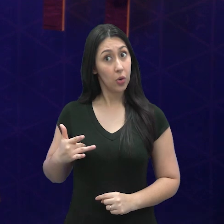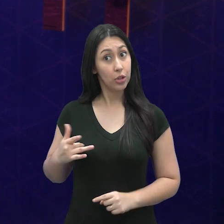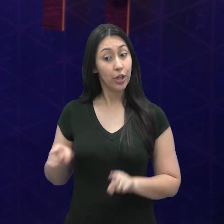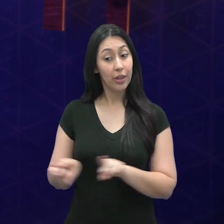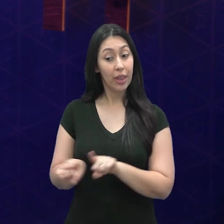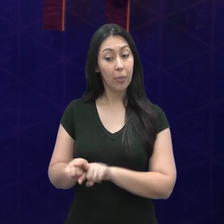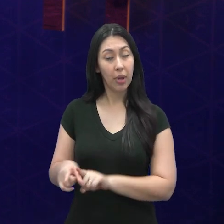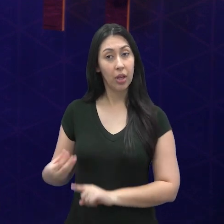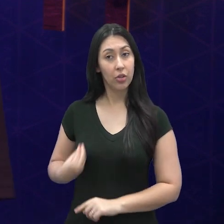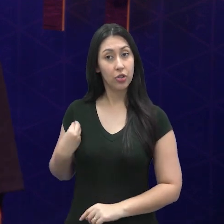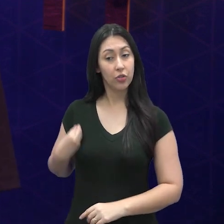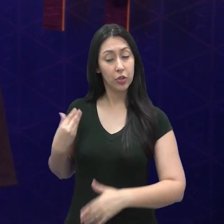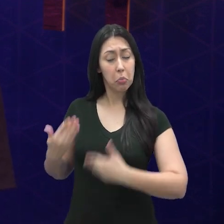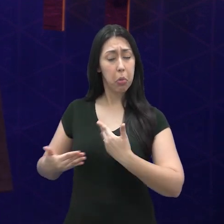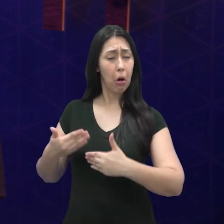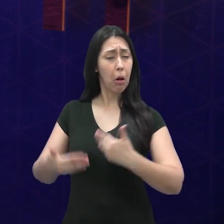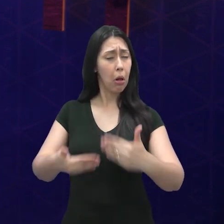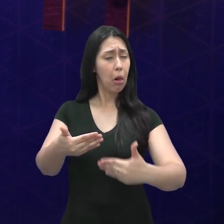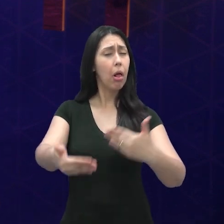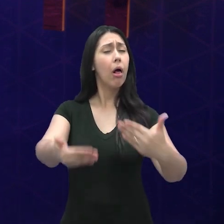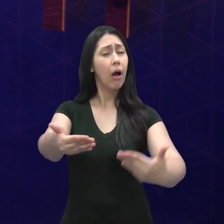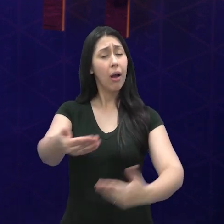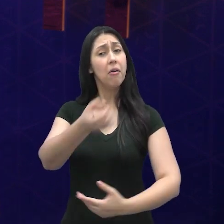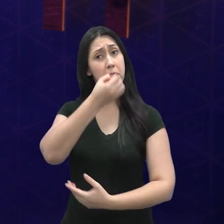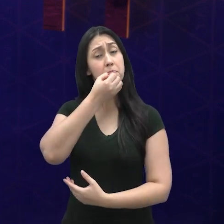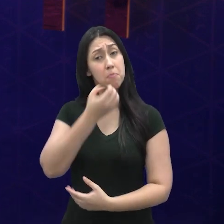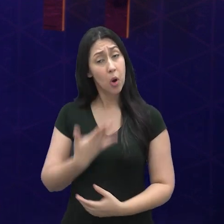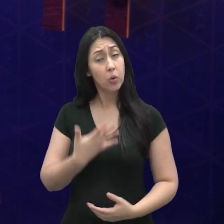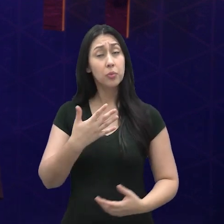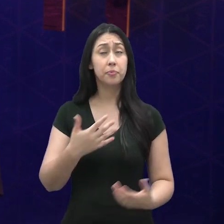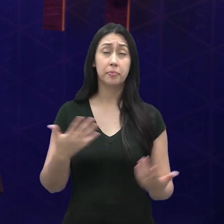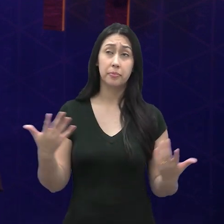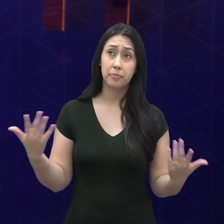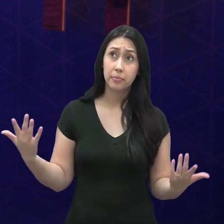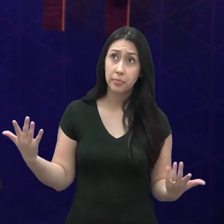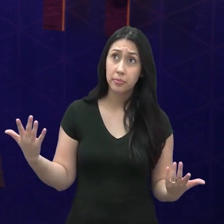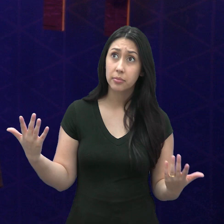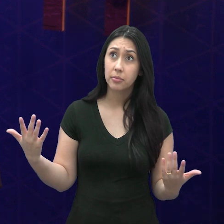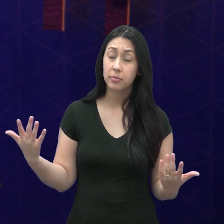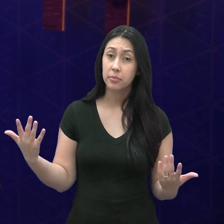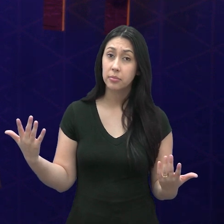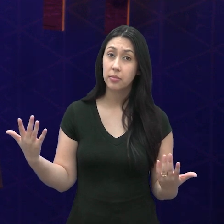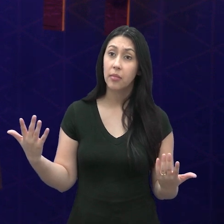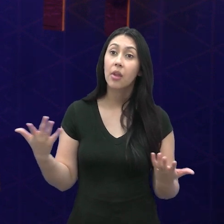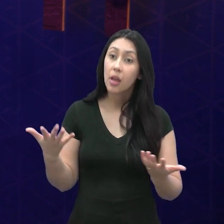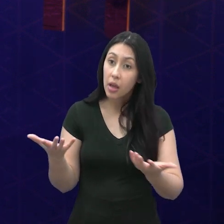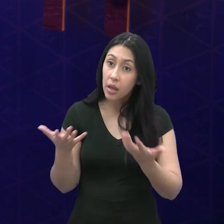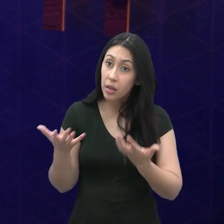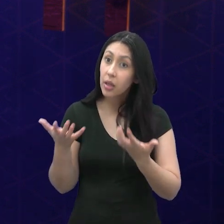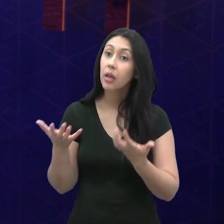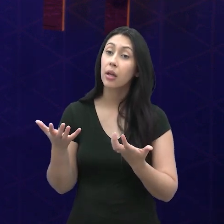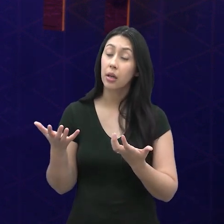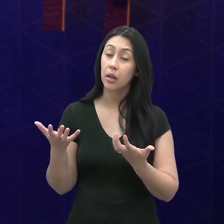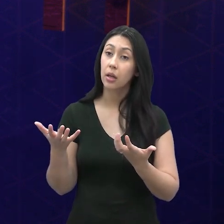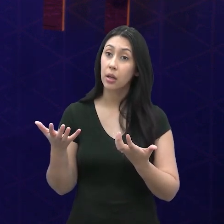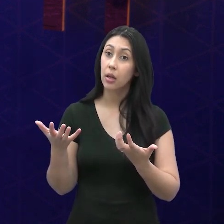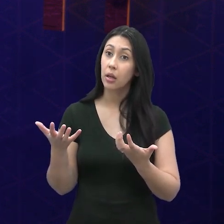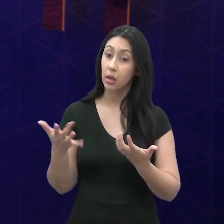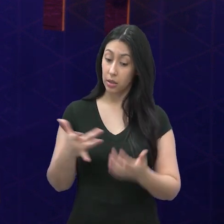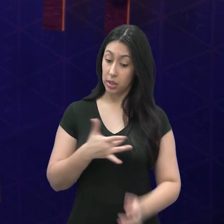pela longevidade é uma causa até que nobre, né? Então, assim, na busca por